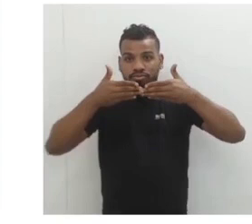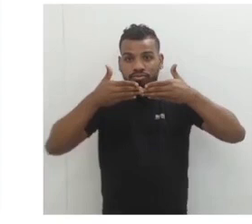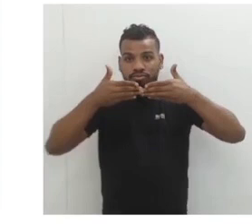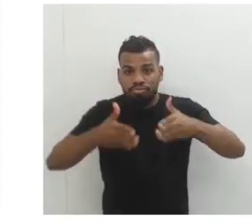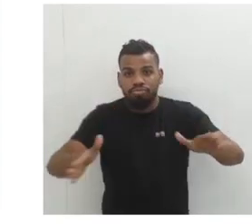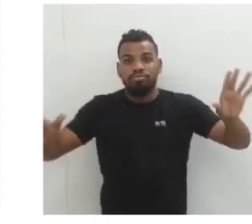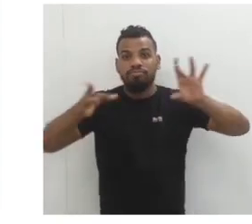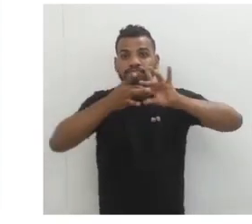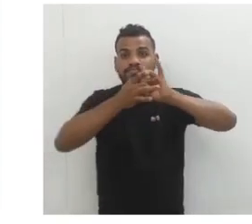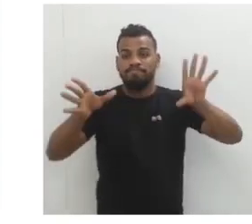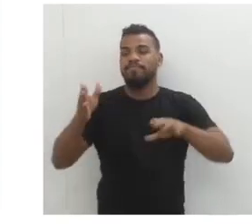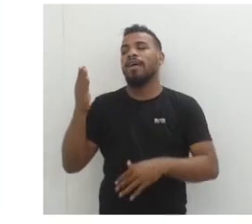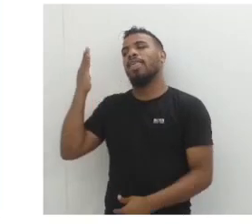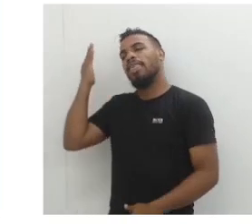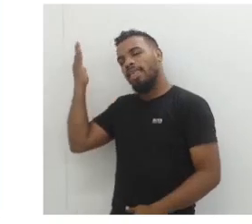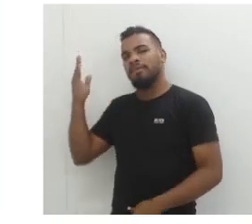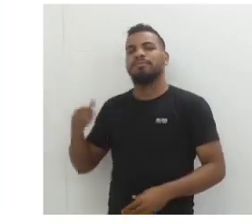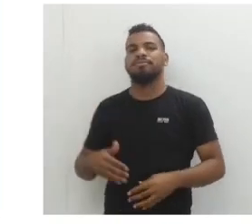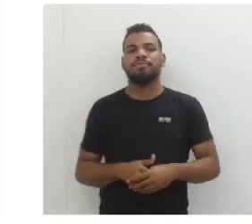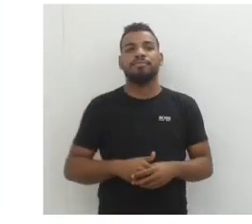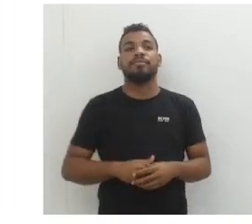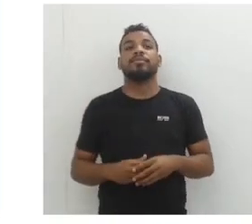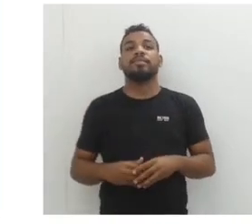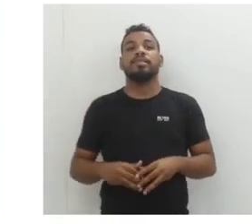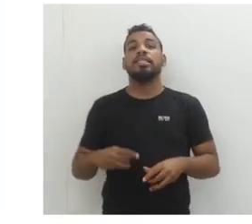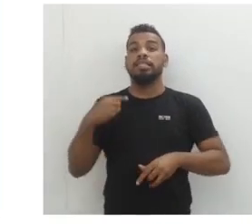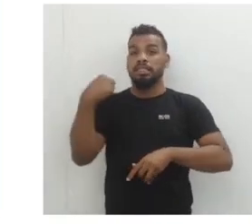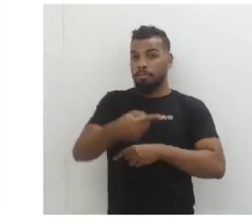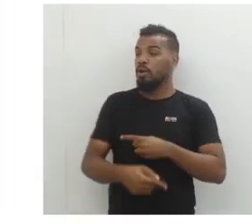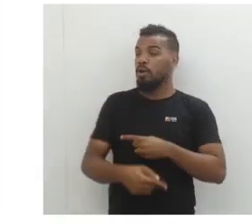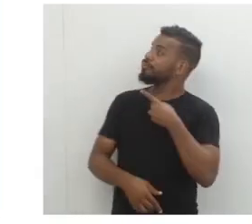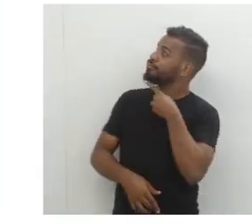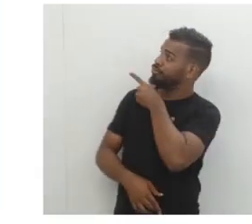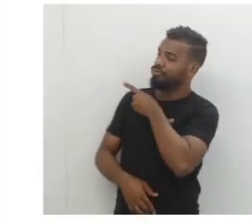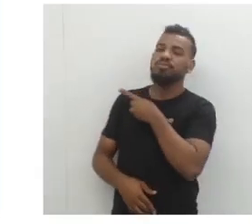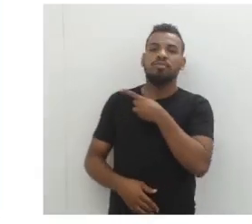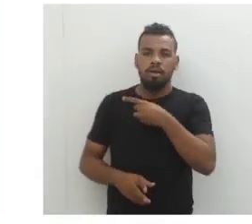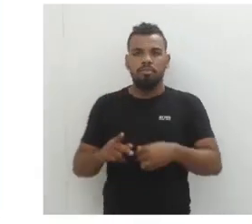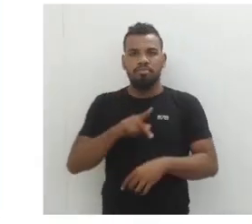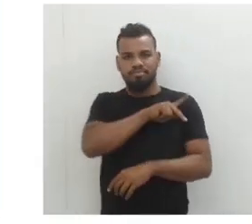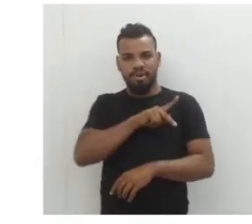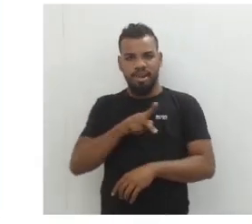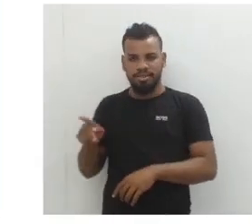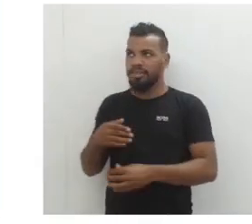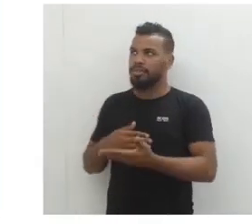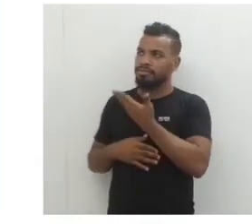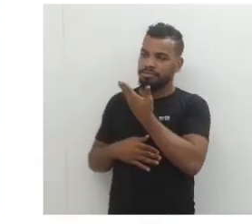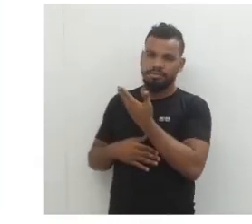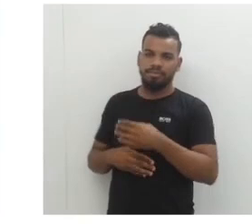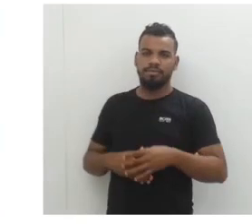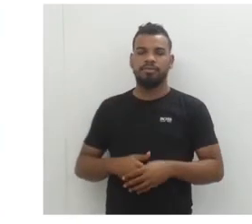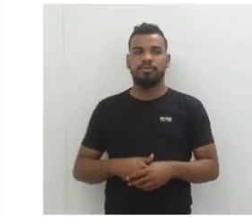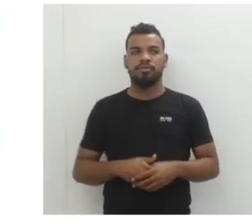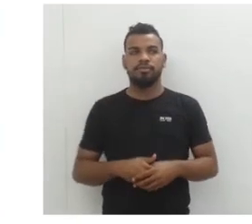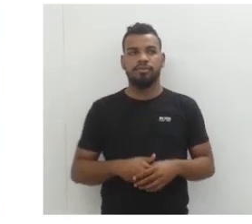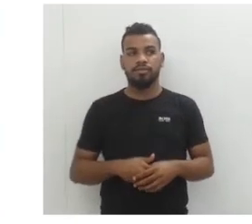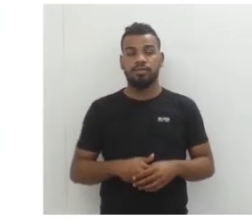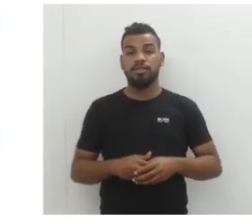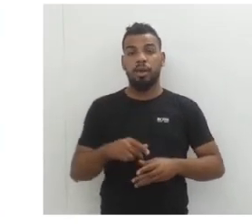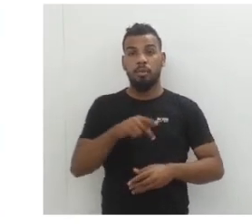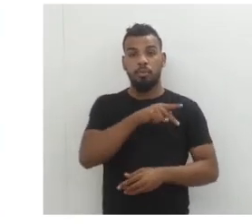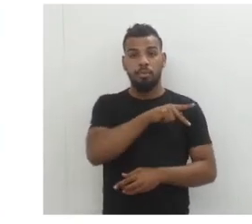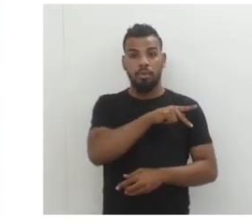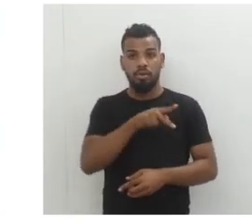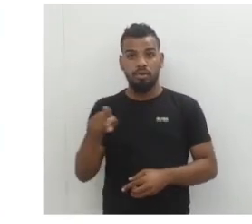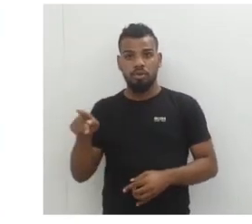preta. Jânio Quadros como presidente da República, sendo um presidente